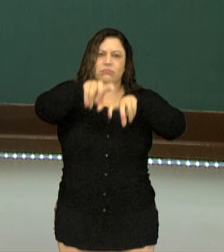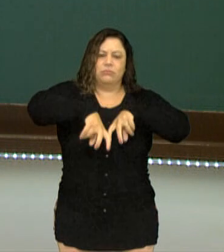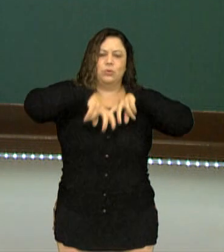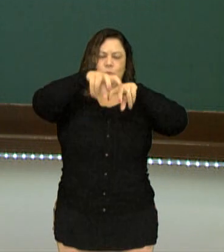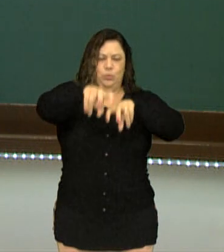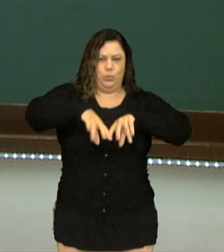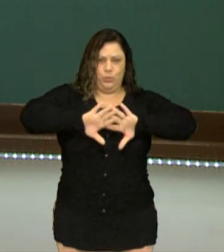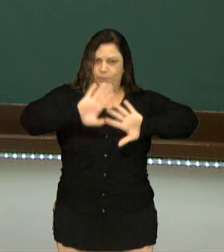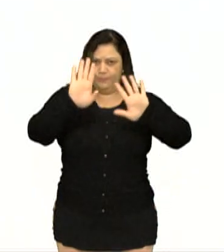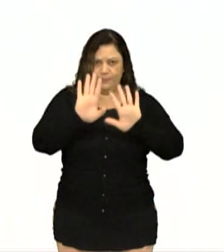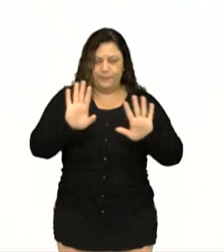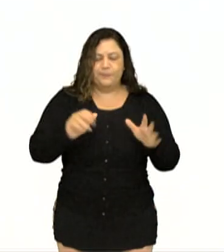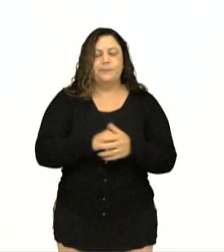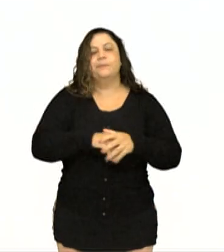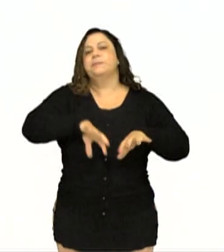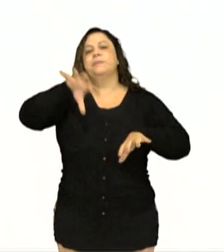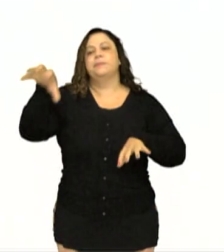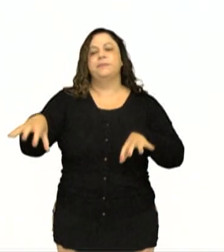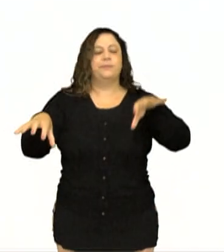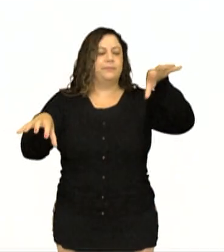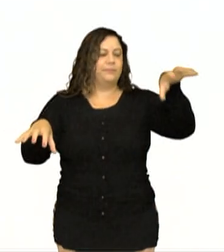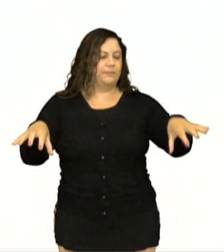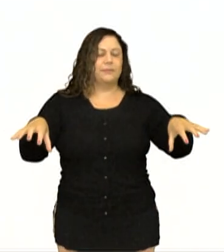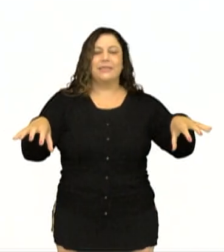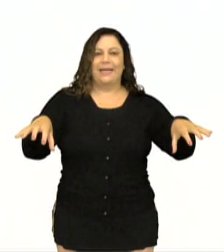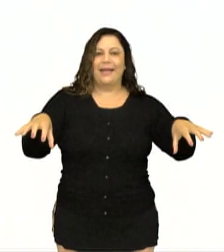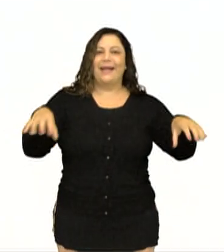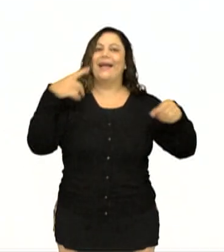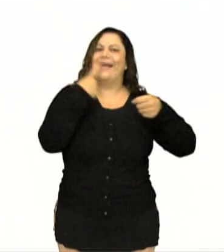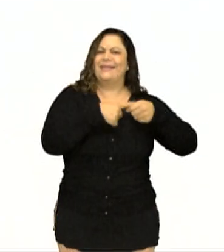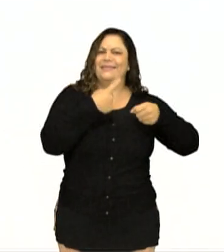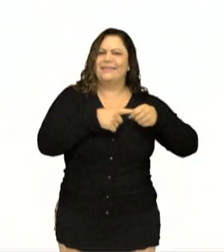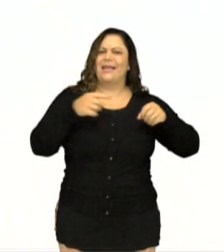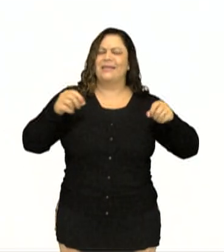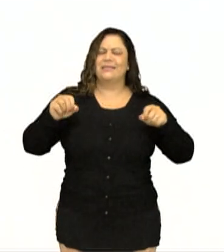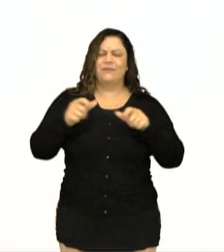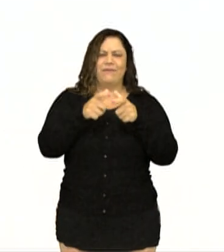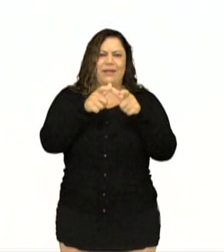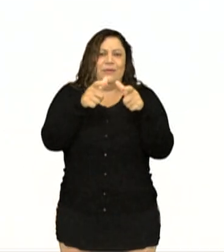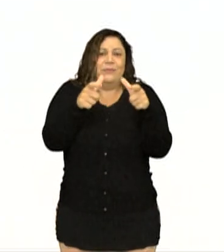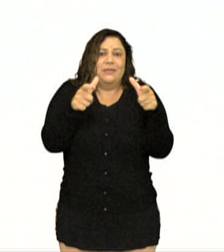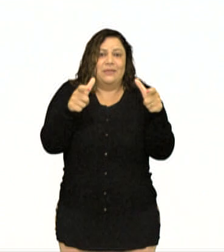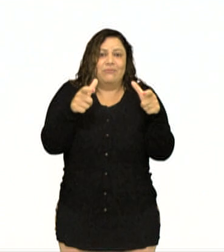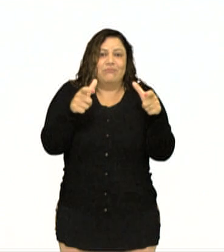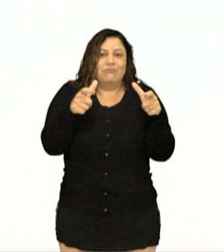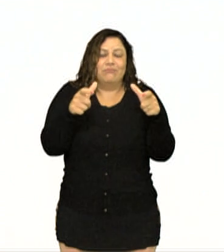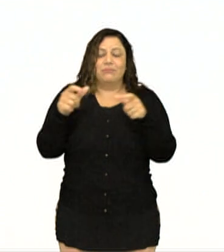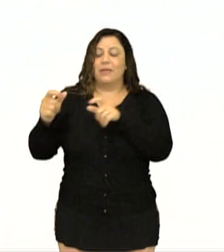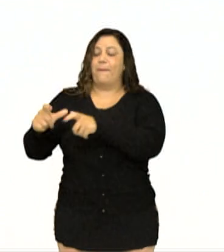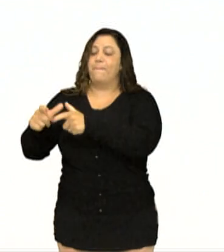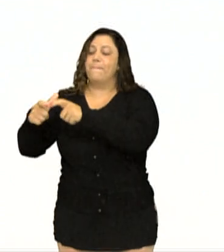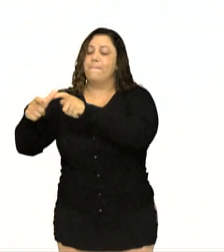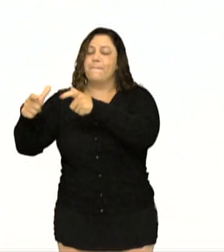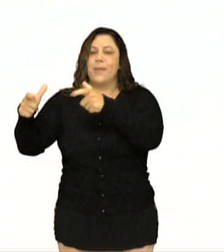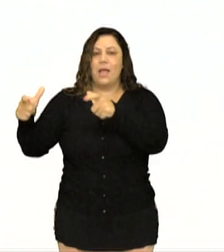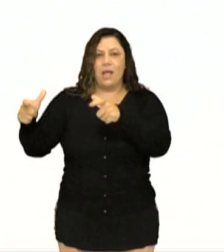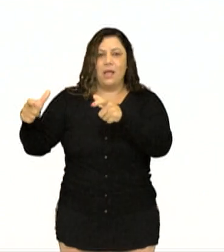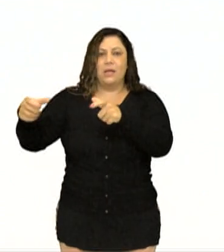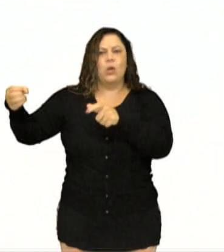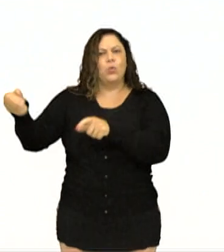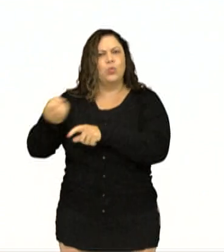urbanizada entre elas. E essas cidades, então, elas vão aumentando ali a sua área urbanizada, vão surgindo, por exemplo,